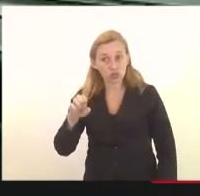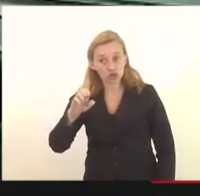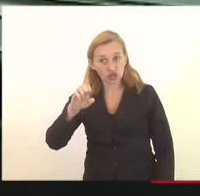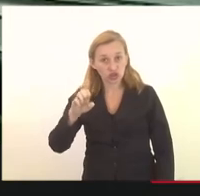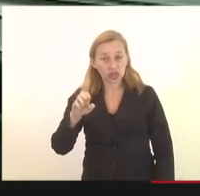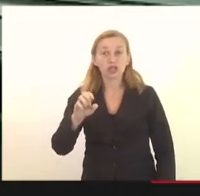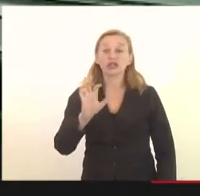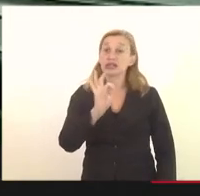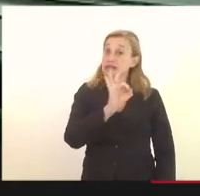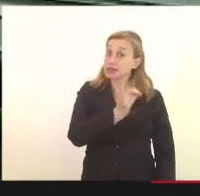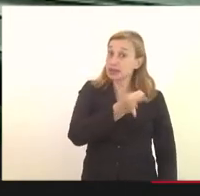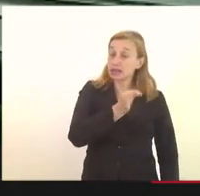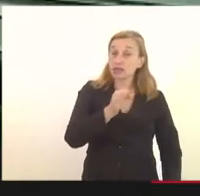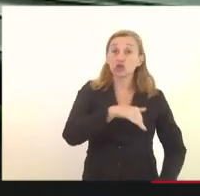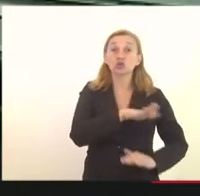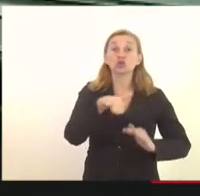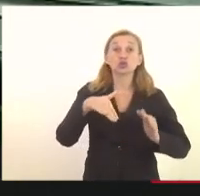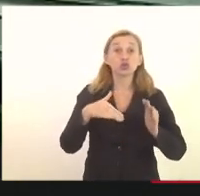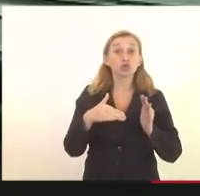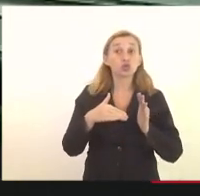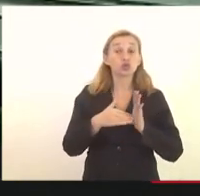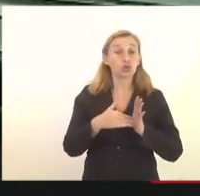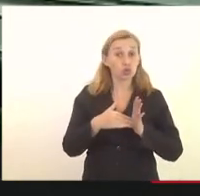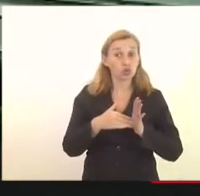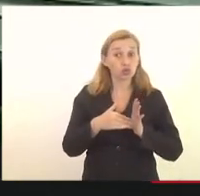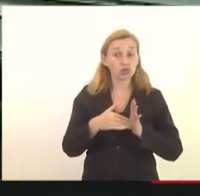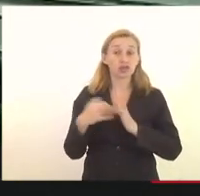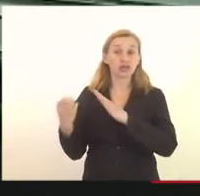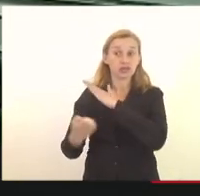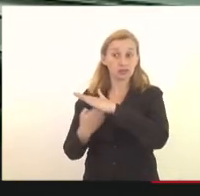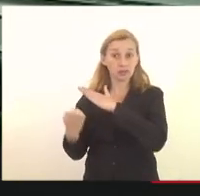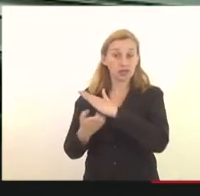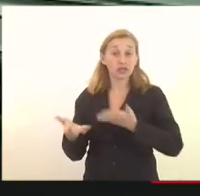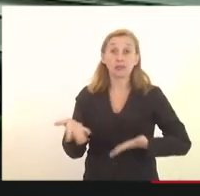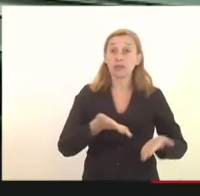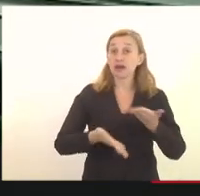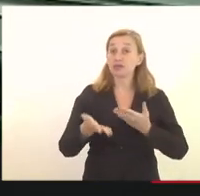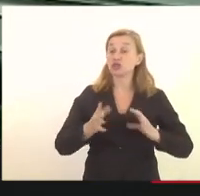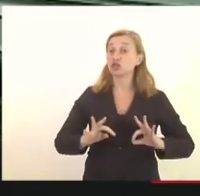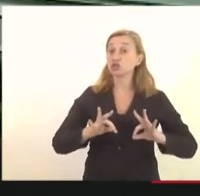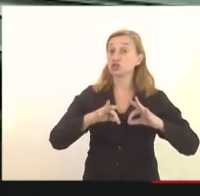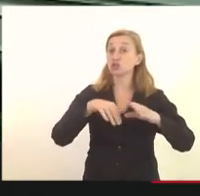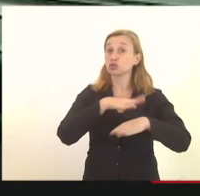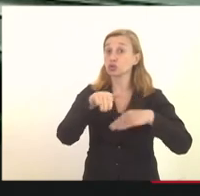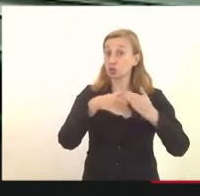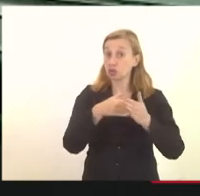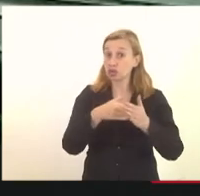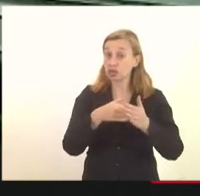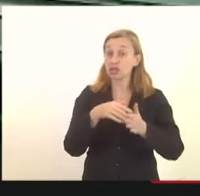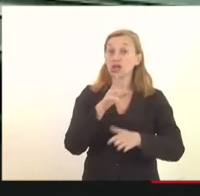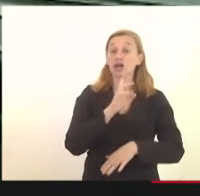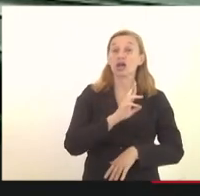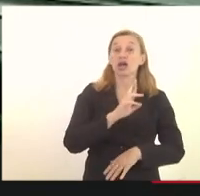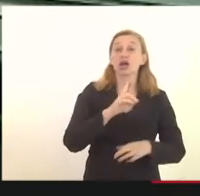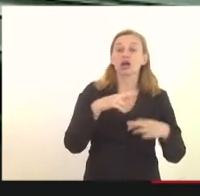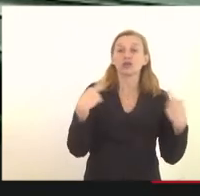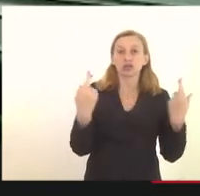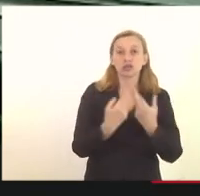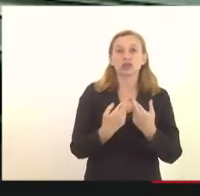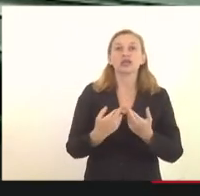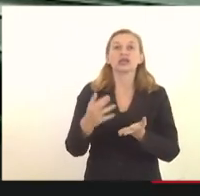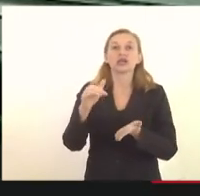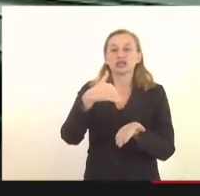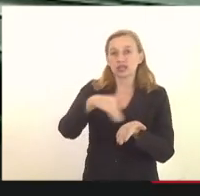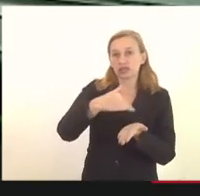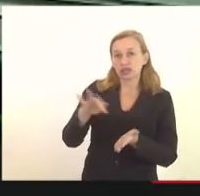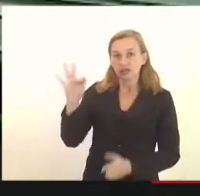evidentemente, todos os componentes que estão aqui, que participam de todas as reuniões. Secretaria de Fazenda, Procuradoria-Geral